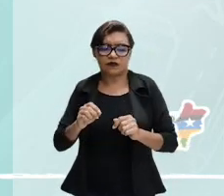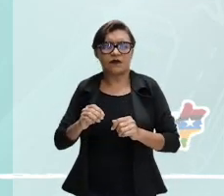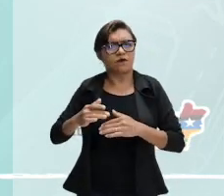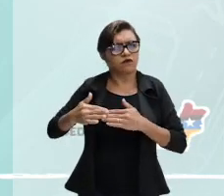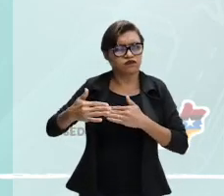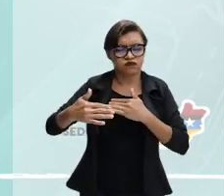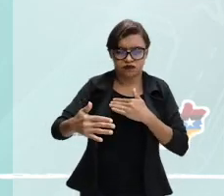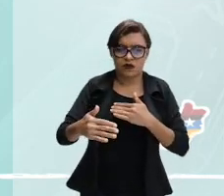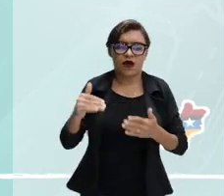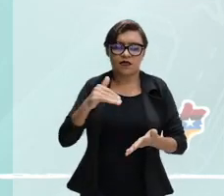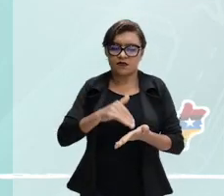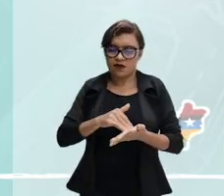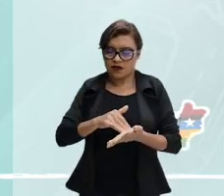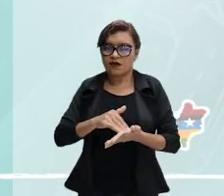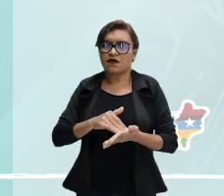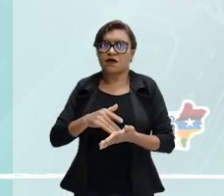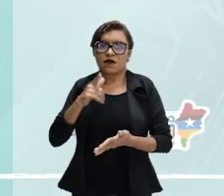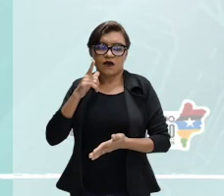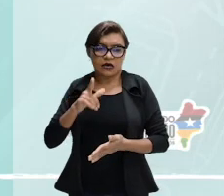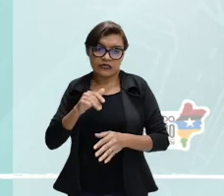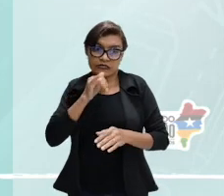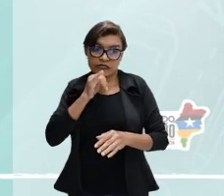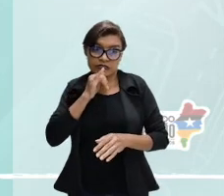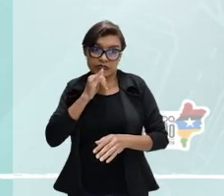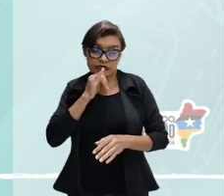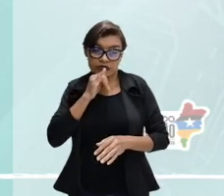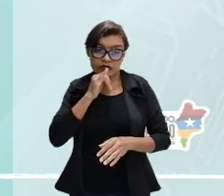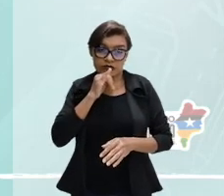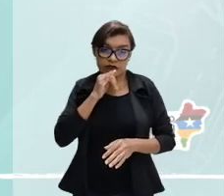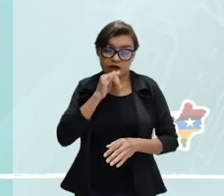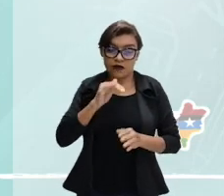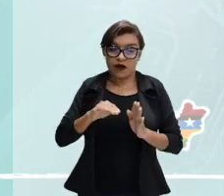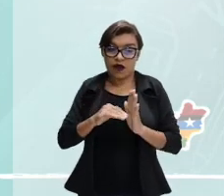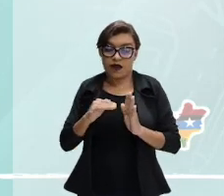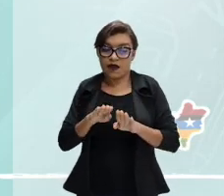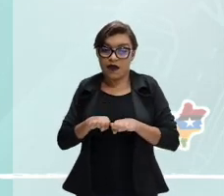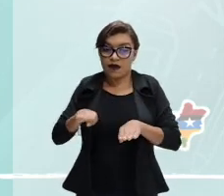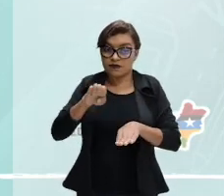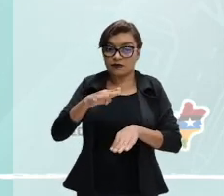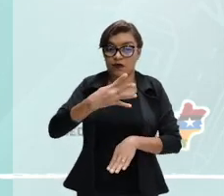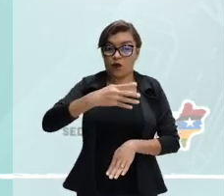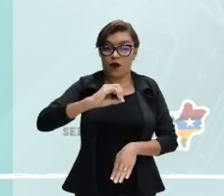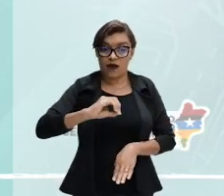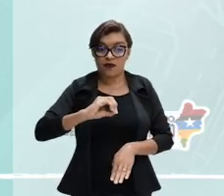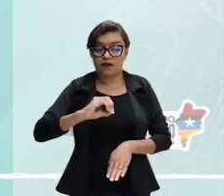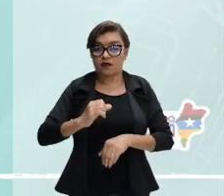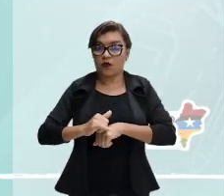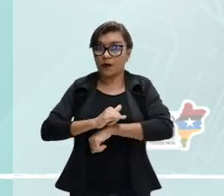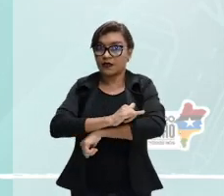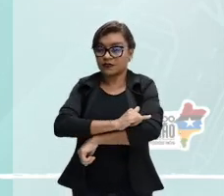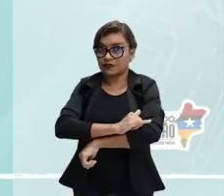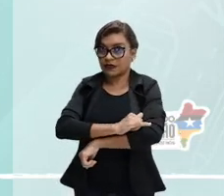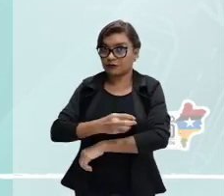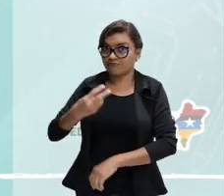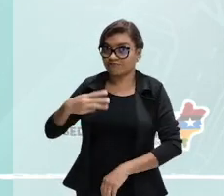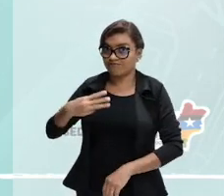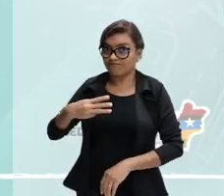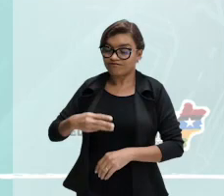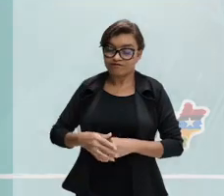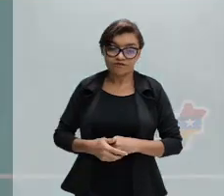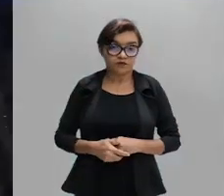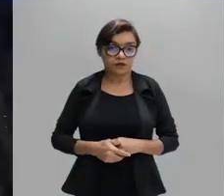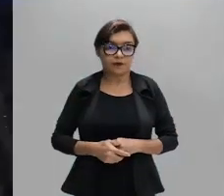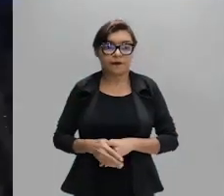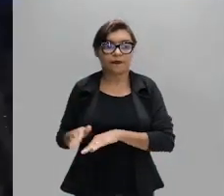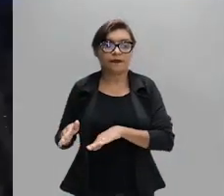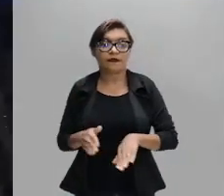vai, tá? Até chegar acima de 40 é o indivíduo que está com obesidade grau 3. Então tá aqui, ó.